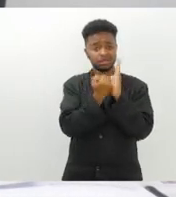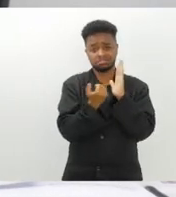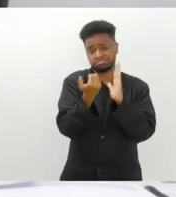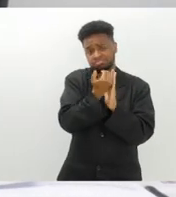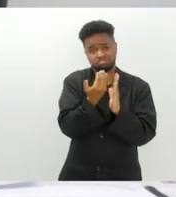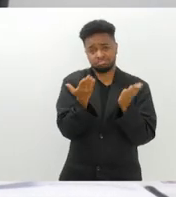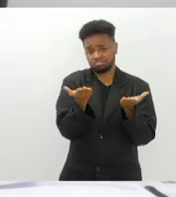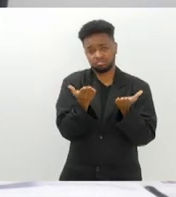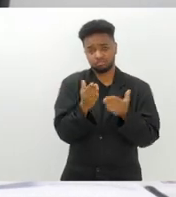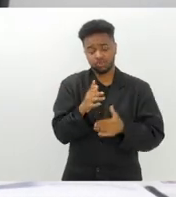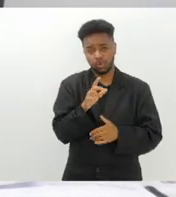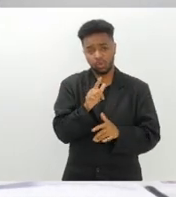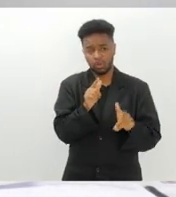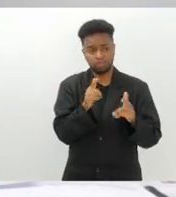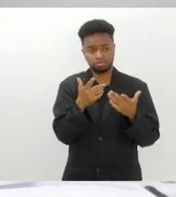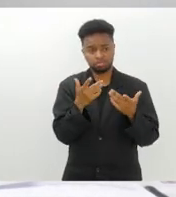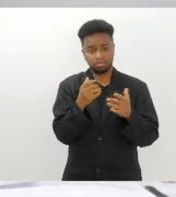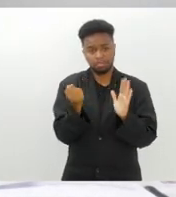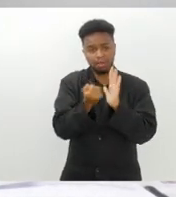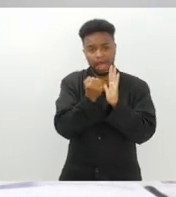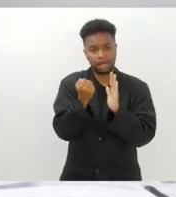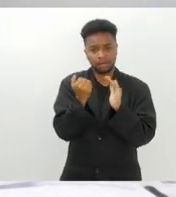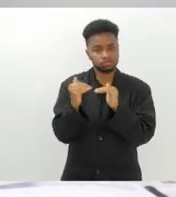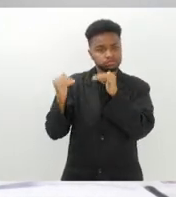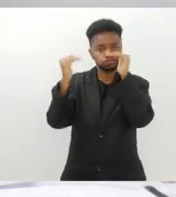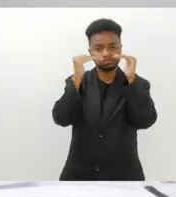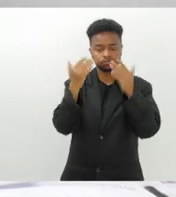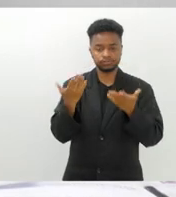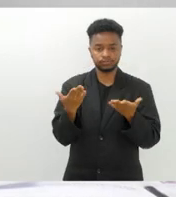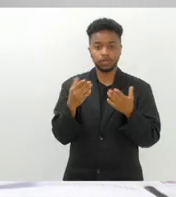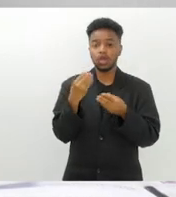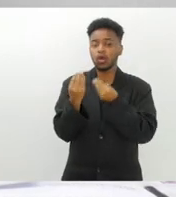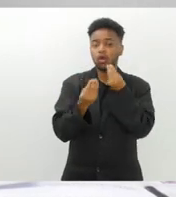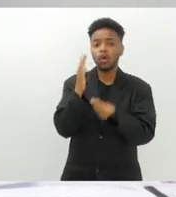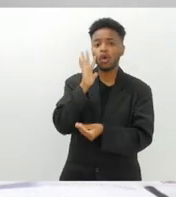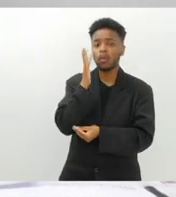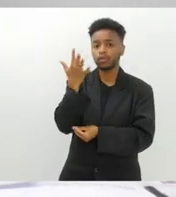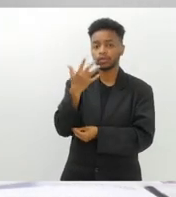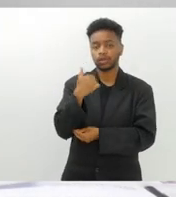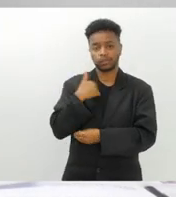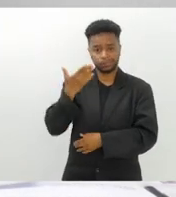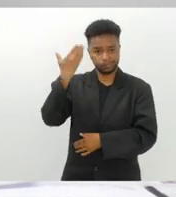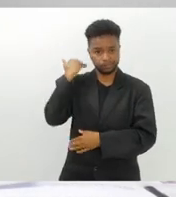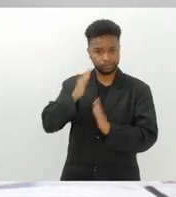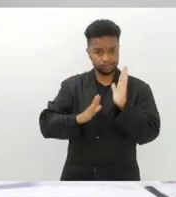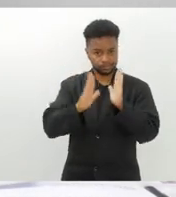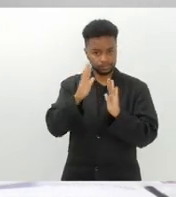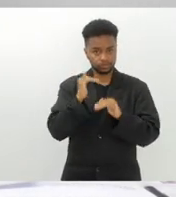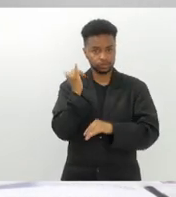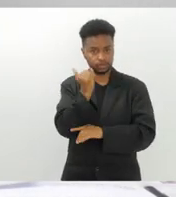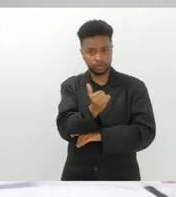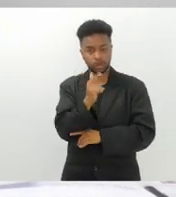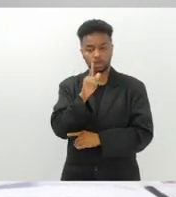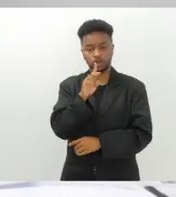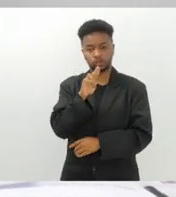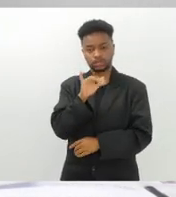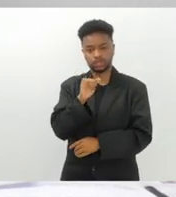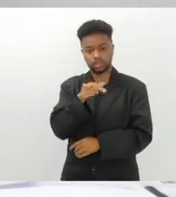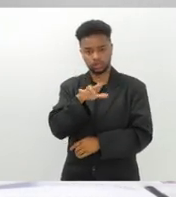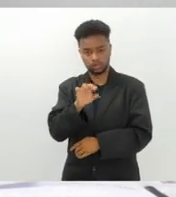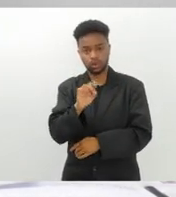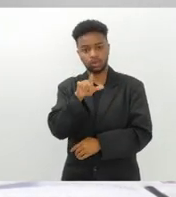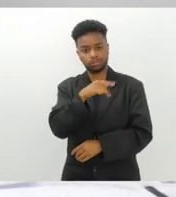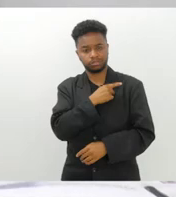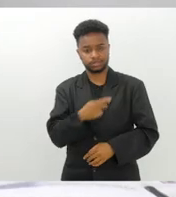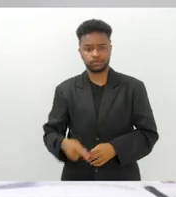friboio, sei lá o quê. Bom, como é que a gente resolveu isso? Primeiro, eu falei lá na época com o Luciano Coutinho, que era lá o presidente,